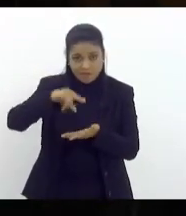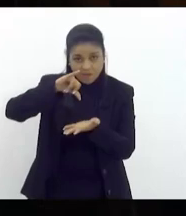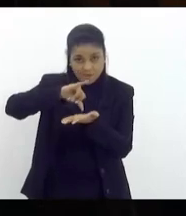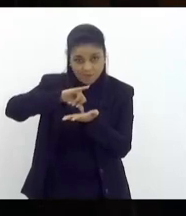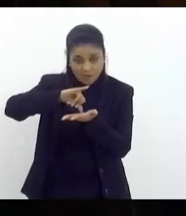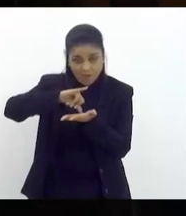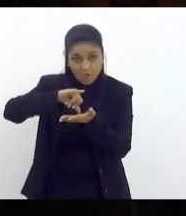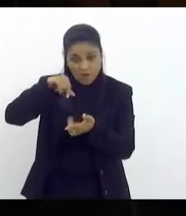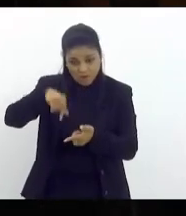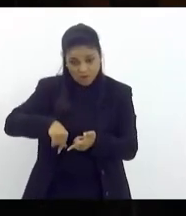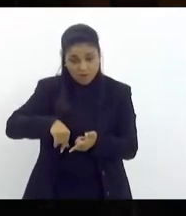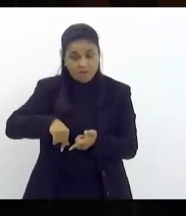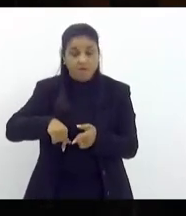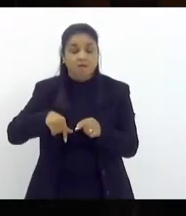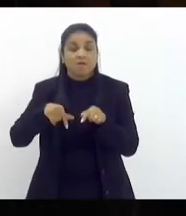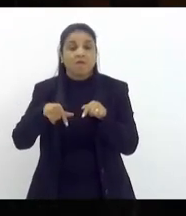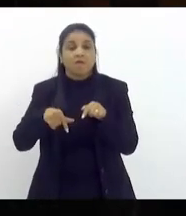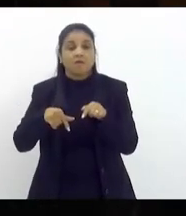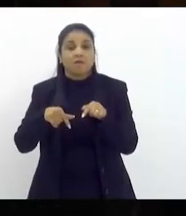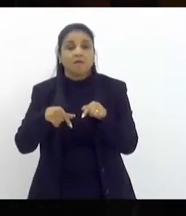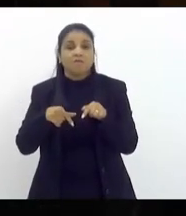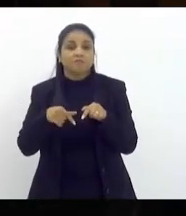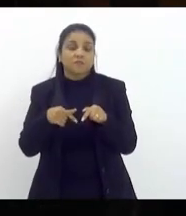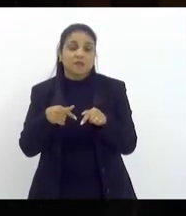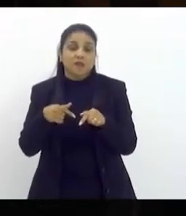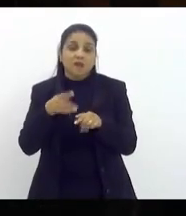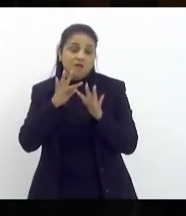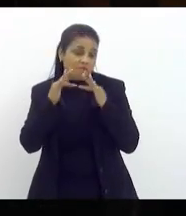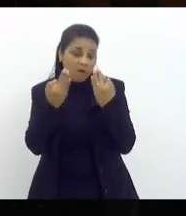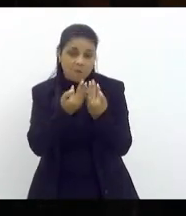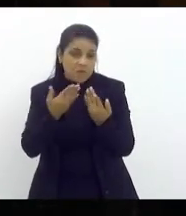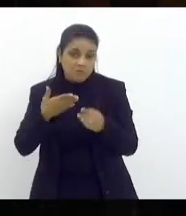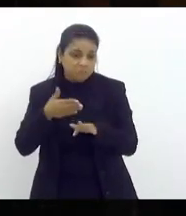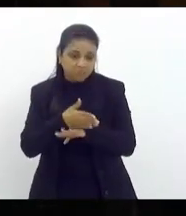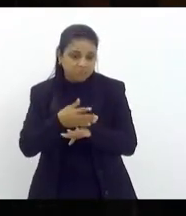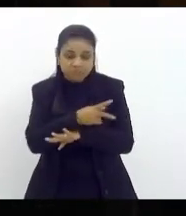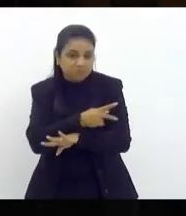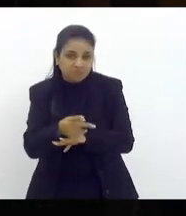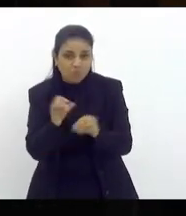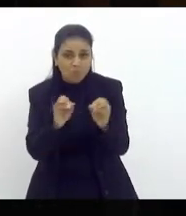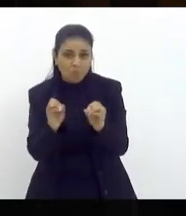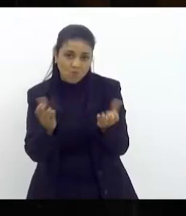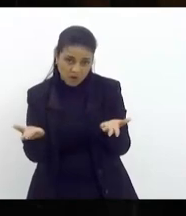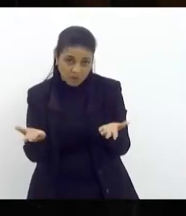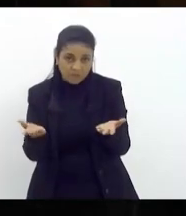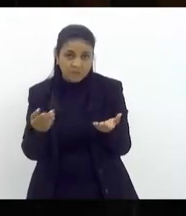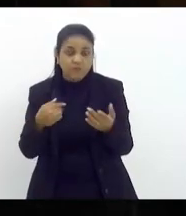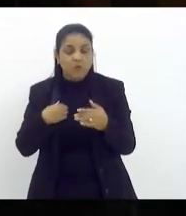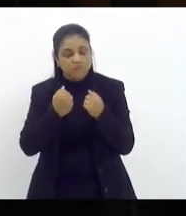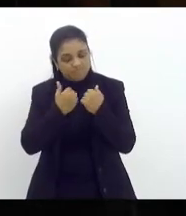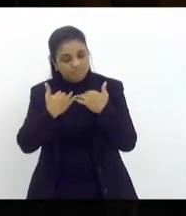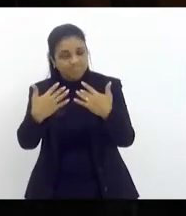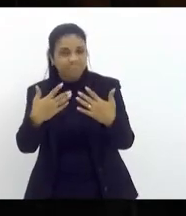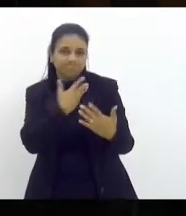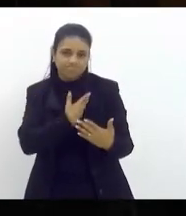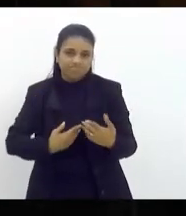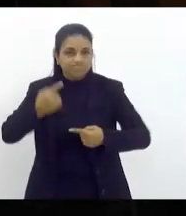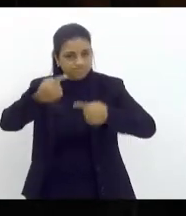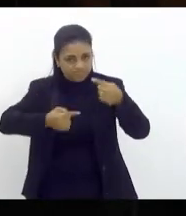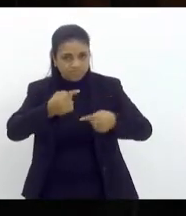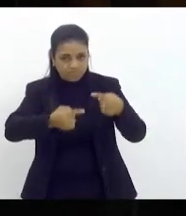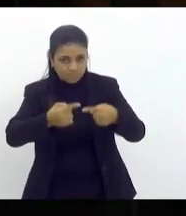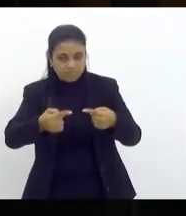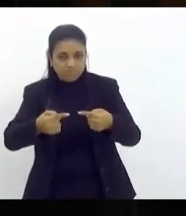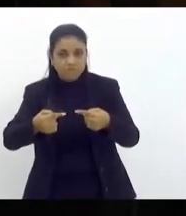esse é um dos temas que a gente tratou concentraridade nessa audiência pública a gente precisa lembrar que as pessoas que